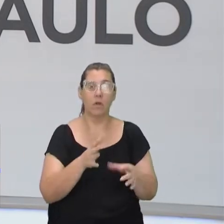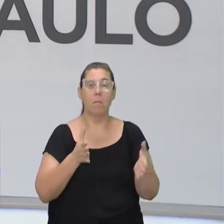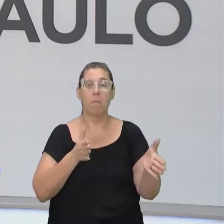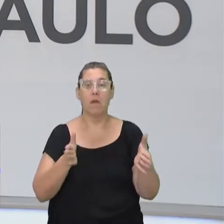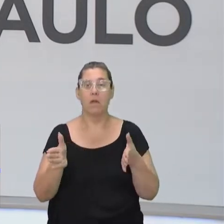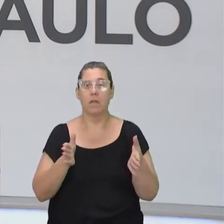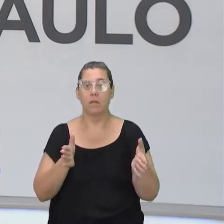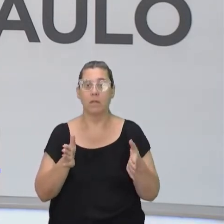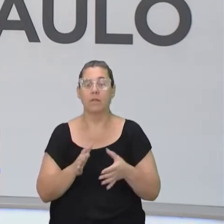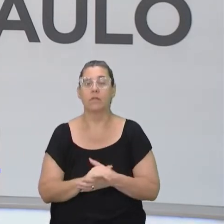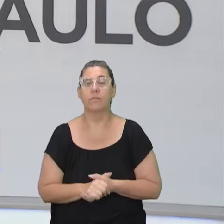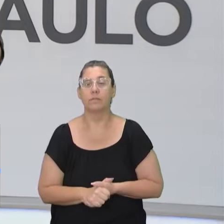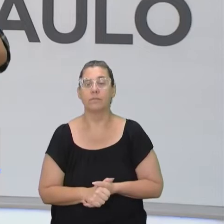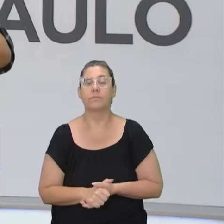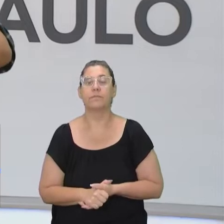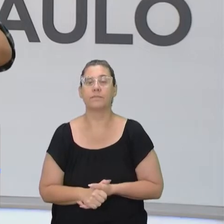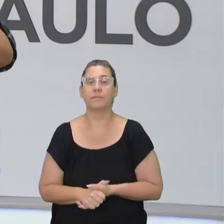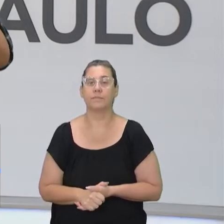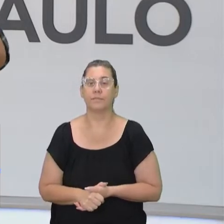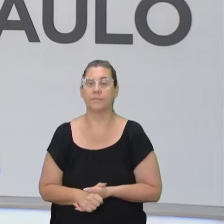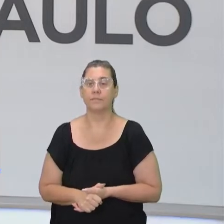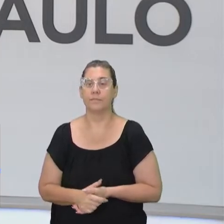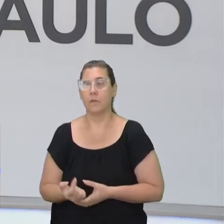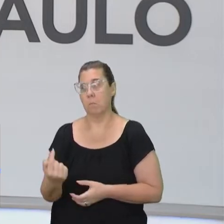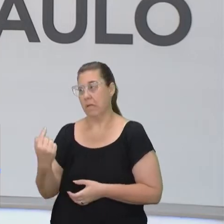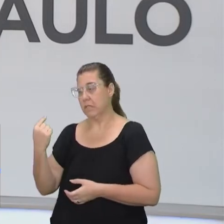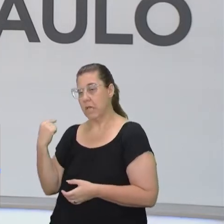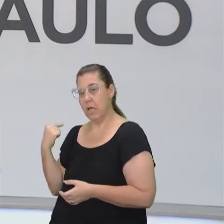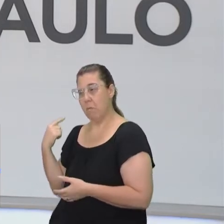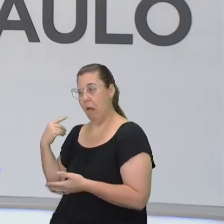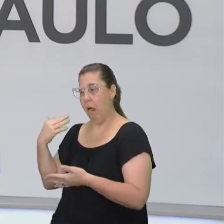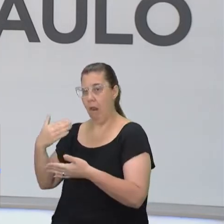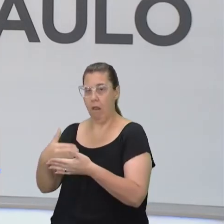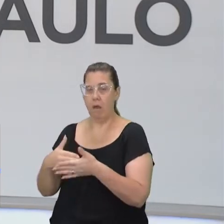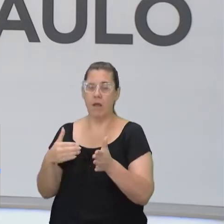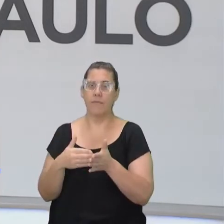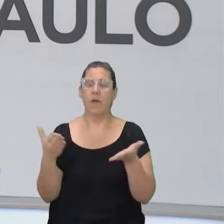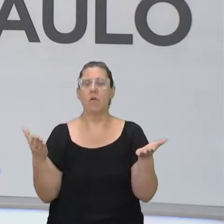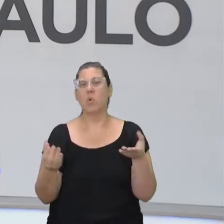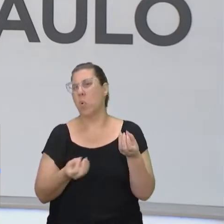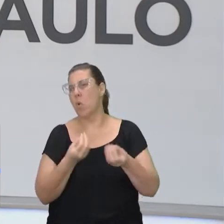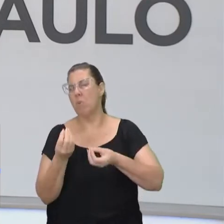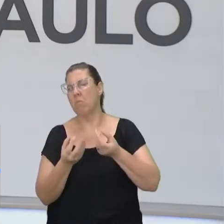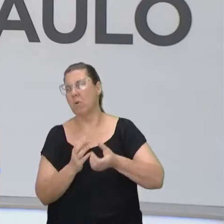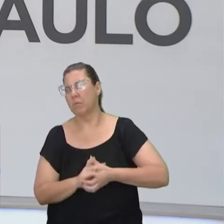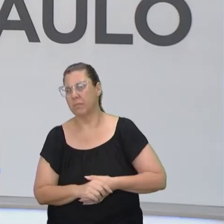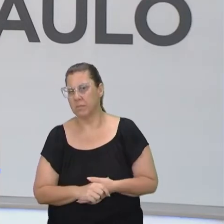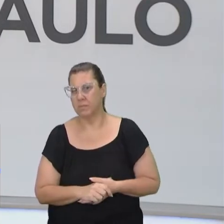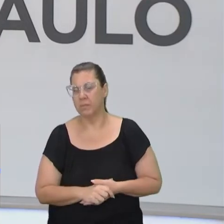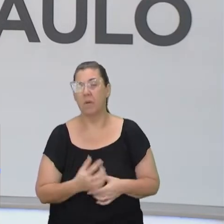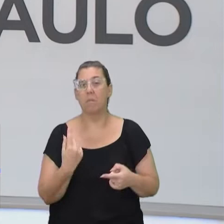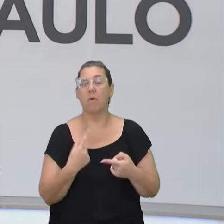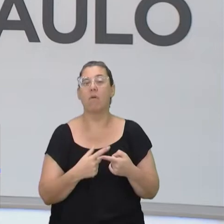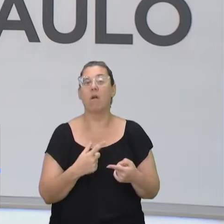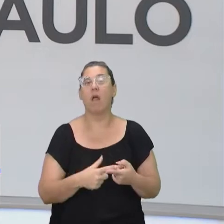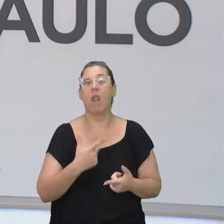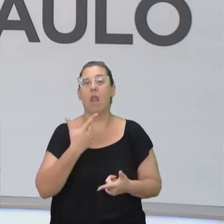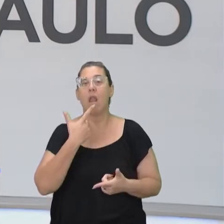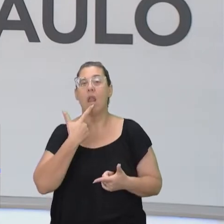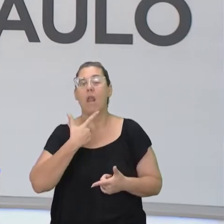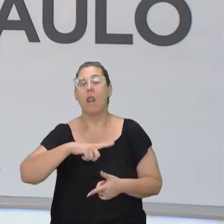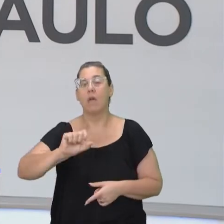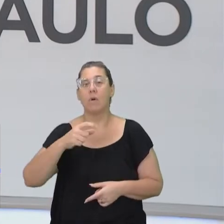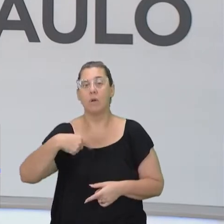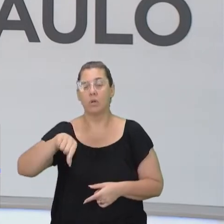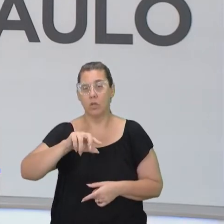naquela época, mas influencia até hoje. Influencia até hoje. Como influencia hoje? Porque a língua que nós falamos é a língua